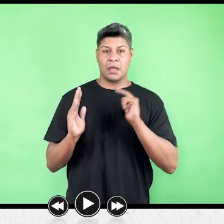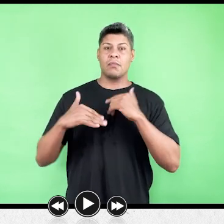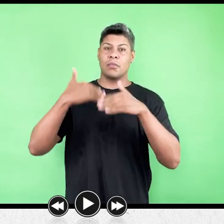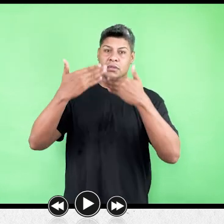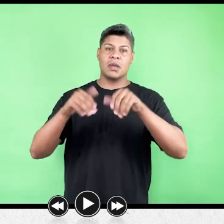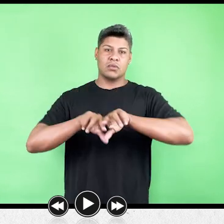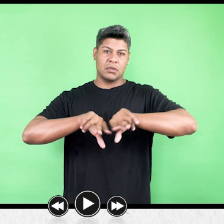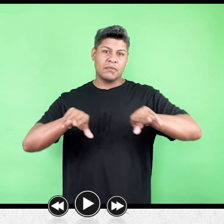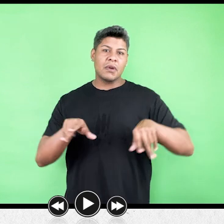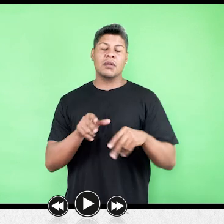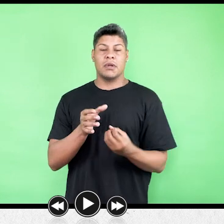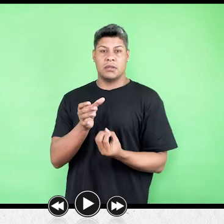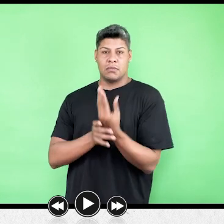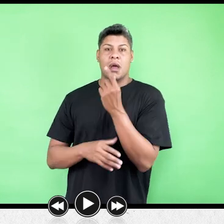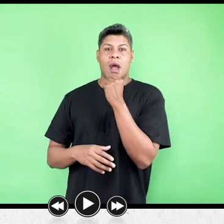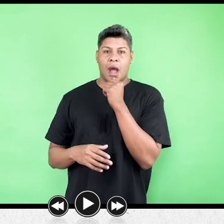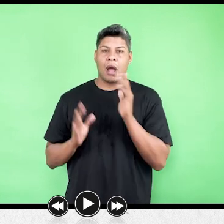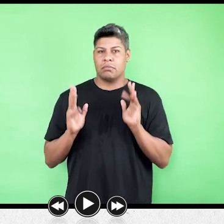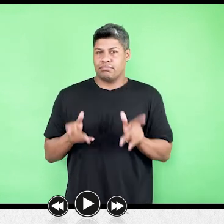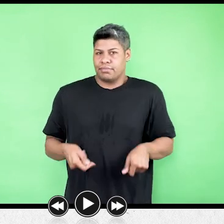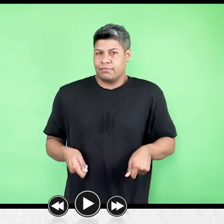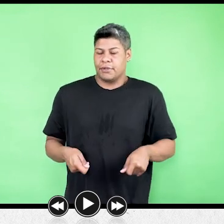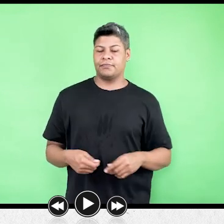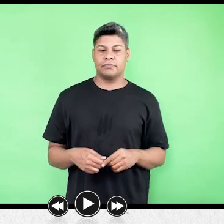químicos para tornar essa água potável. Então, a gente